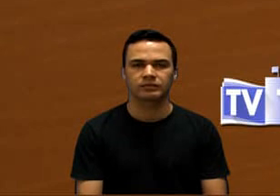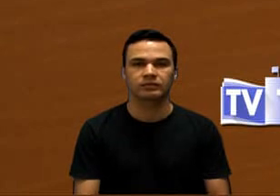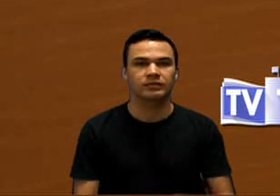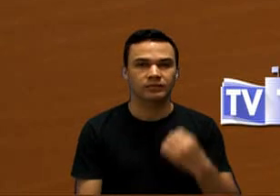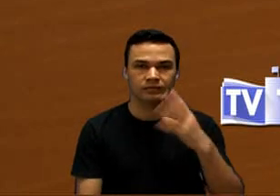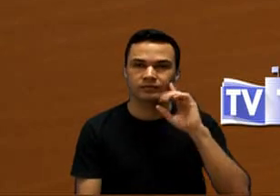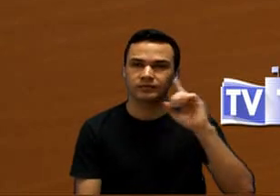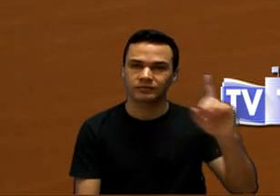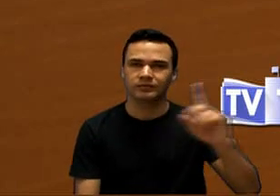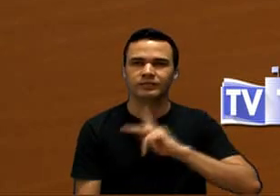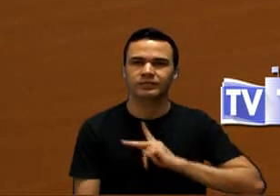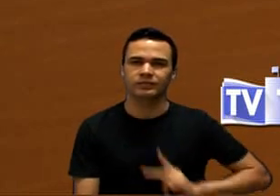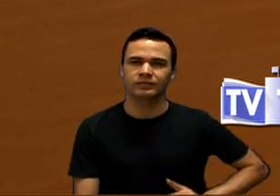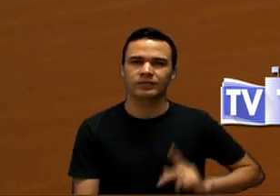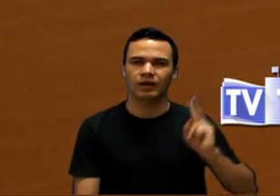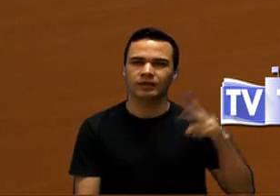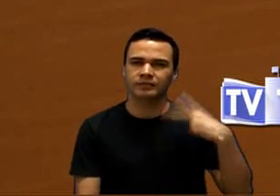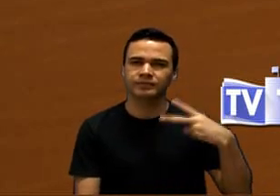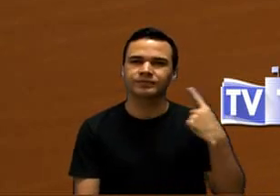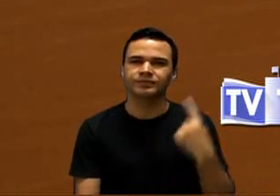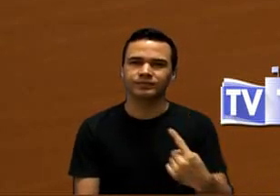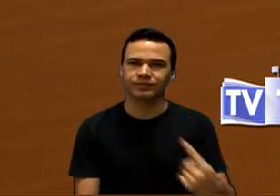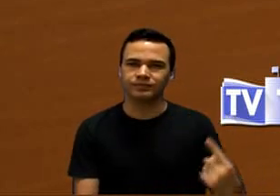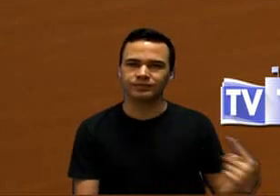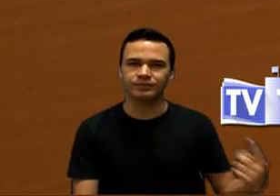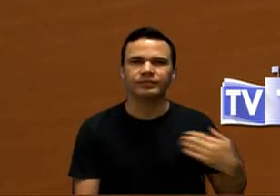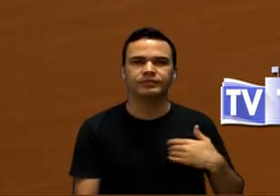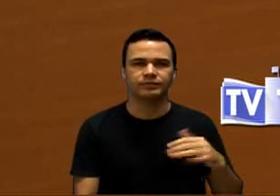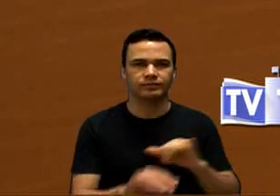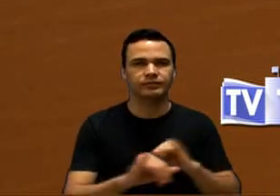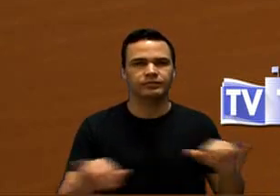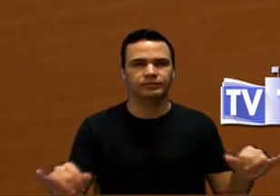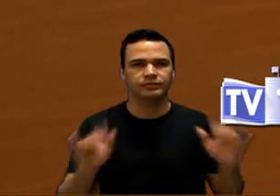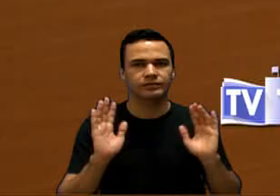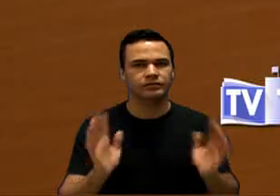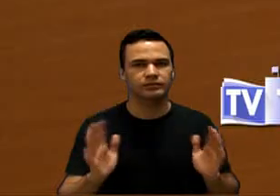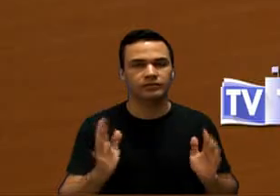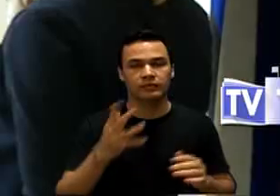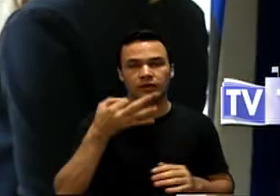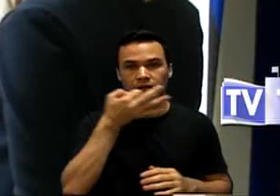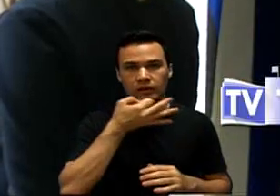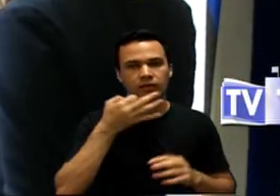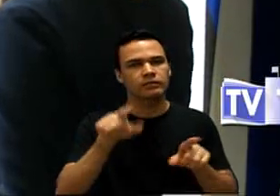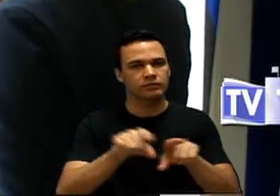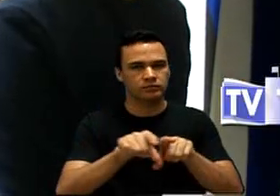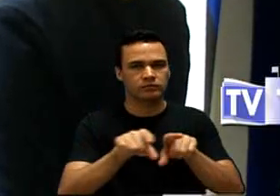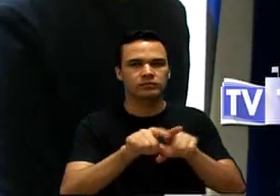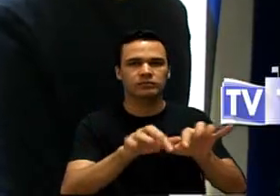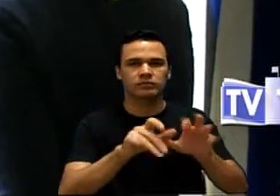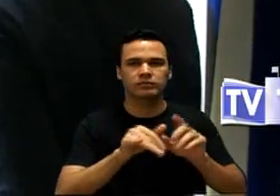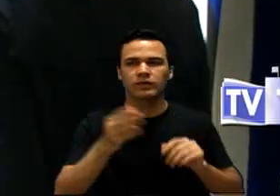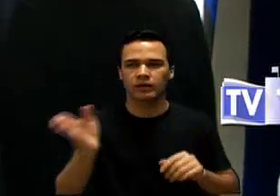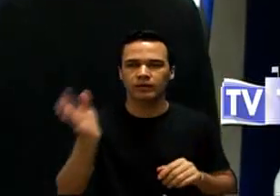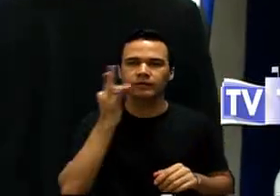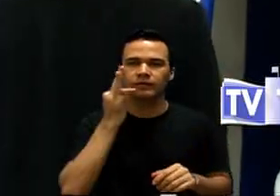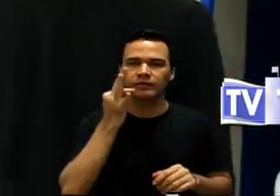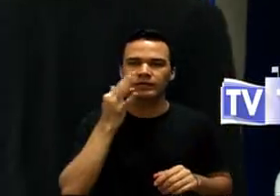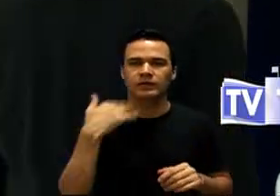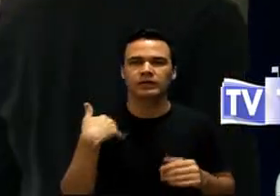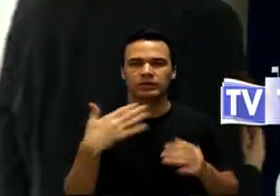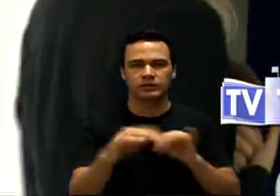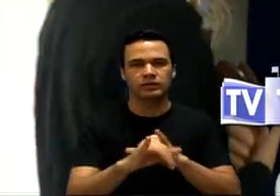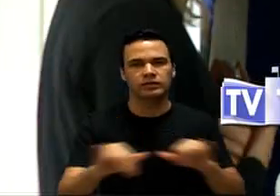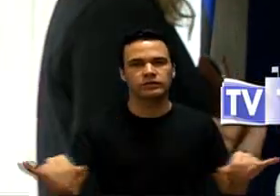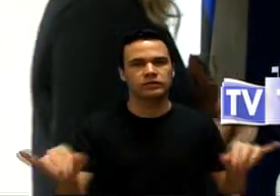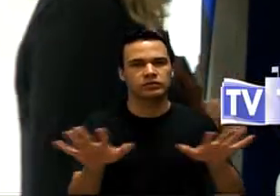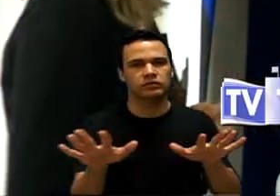Bom dia, senhor presidente, vereadoras, vereadores. Senhor presidente, eu comuniquei verbalmente e por escrito a vossa excelência e gostaria de